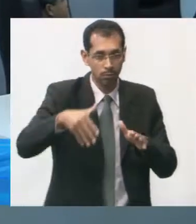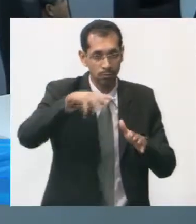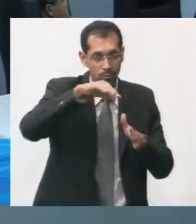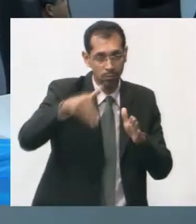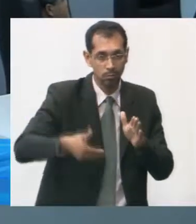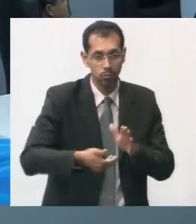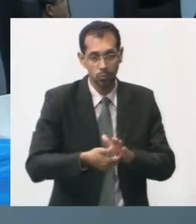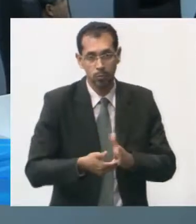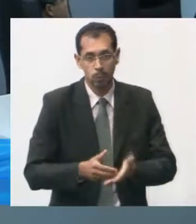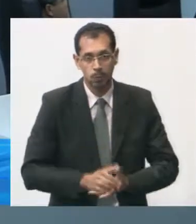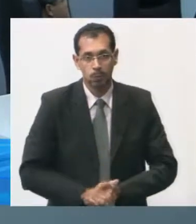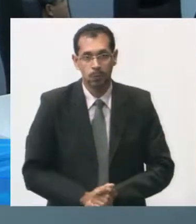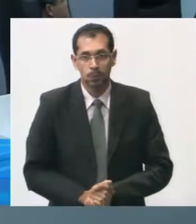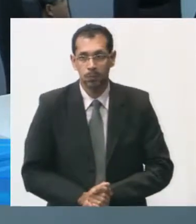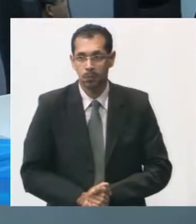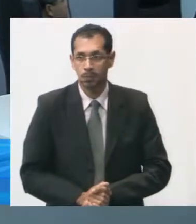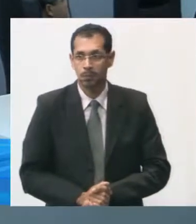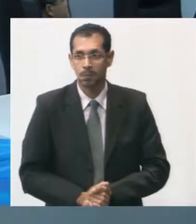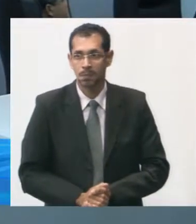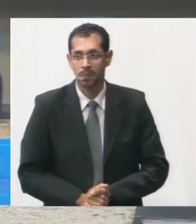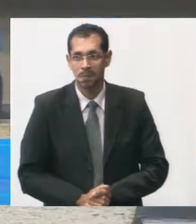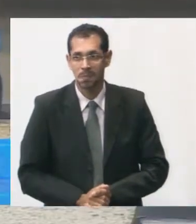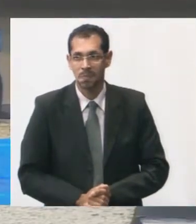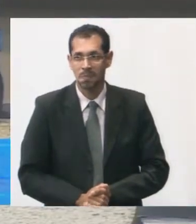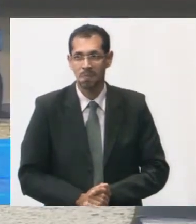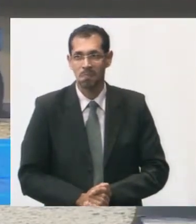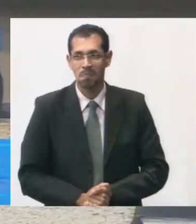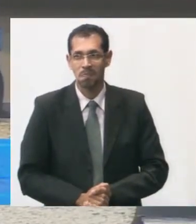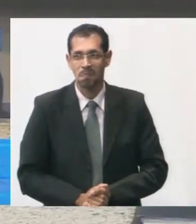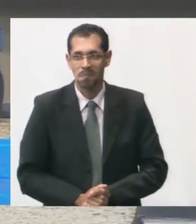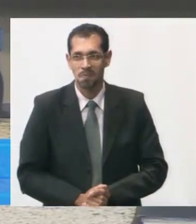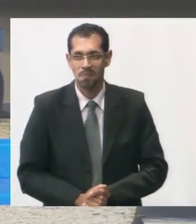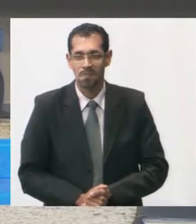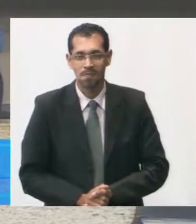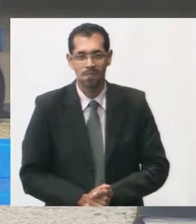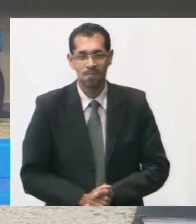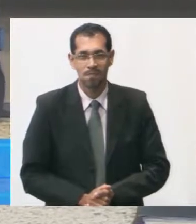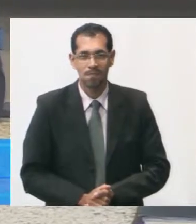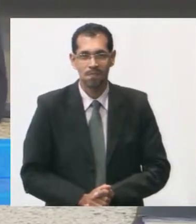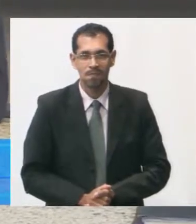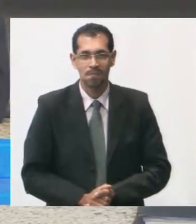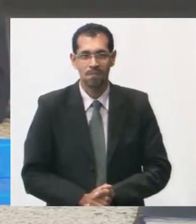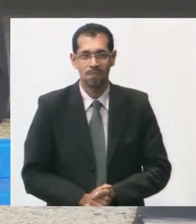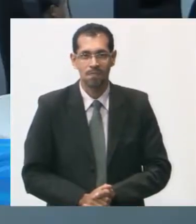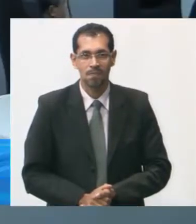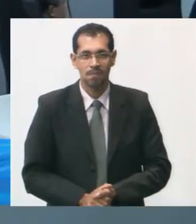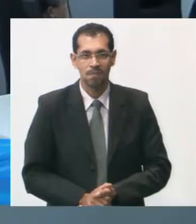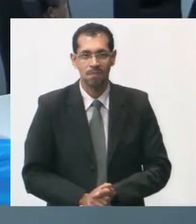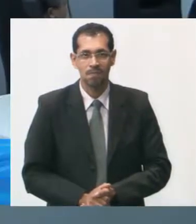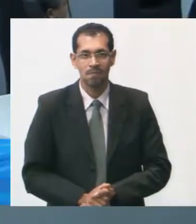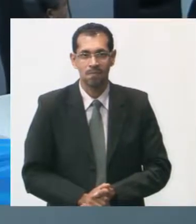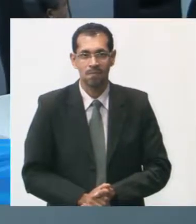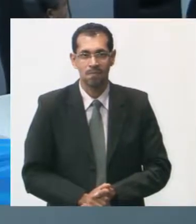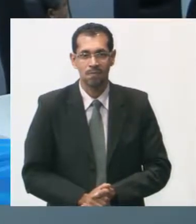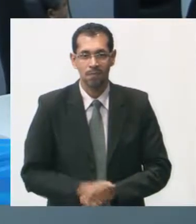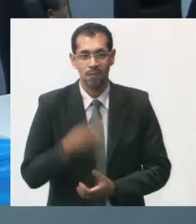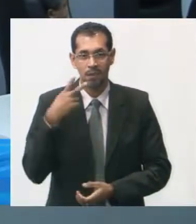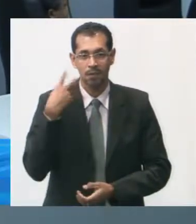Mas, vereador Davi Ismael, pelo tempo de cinco minutos para discutir a matéria.